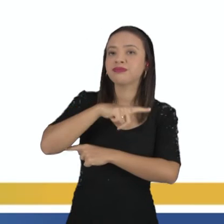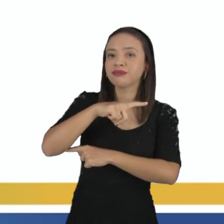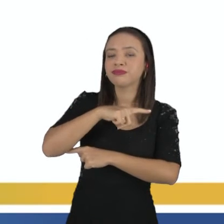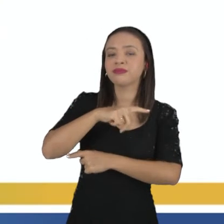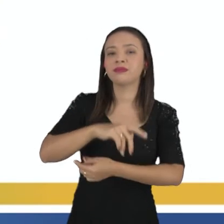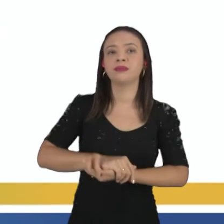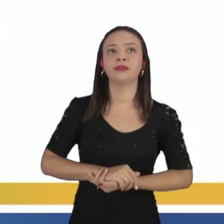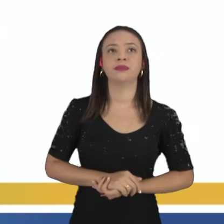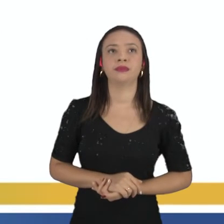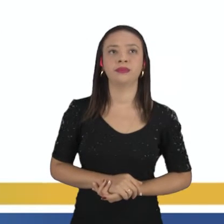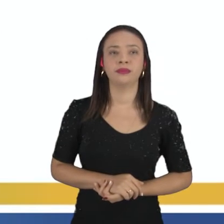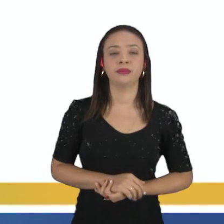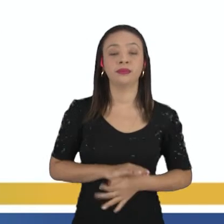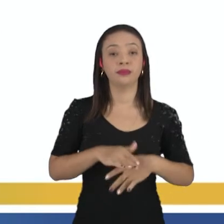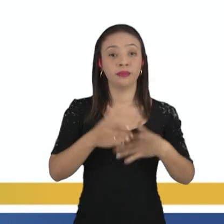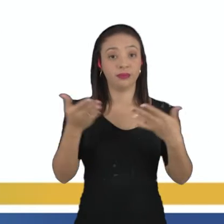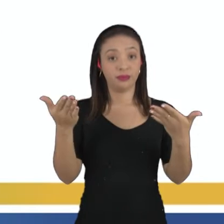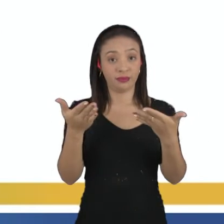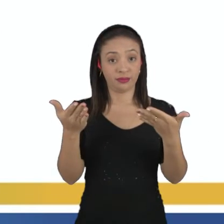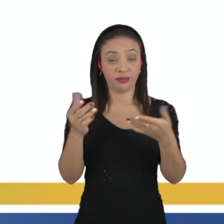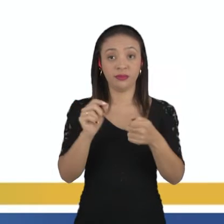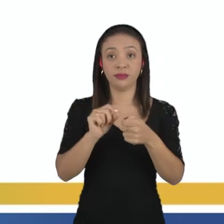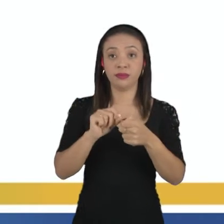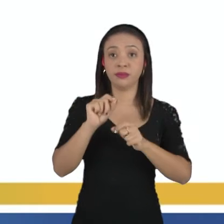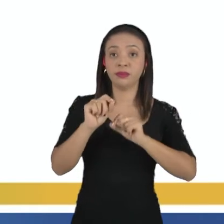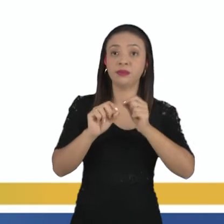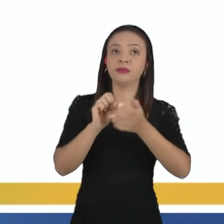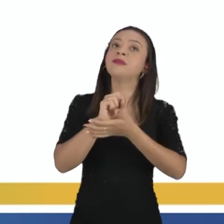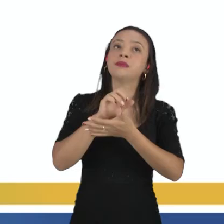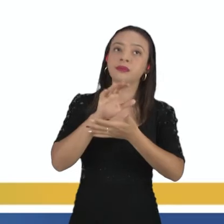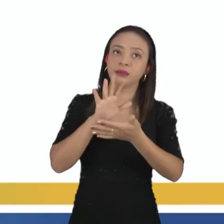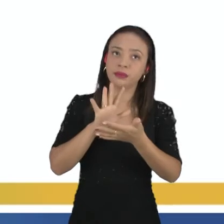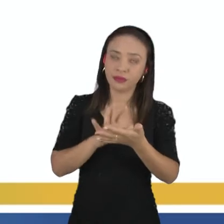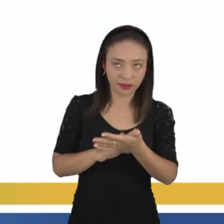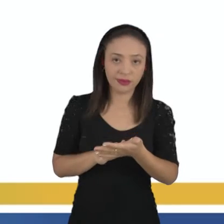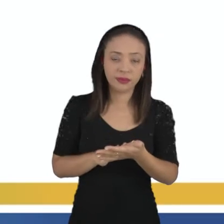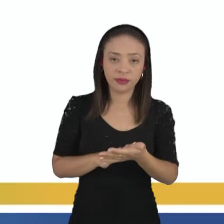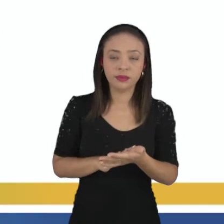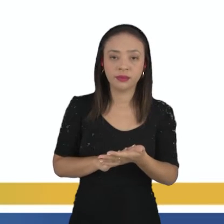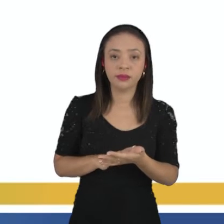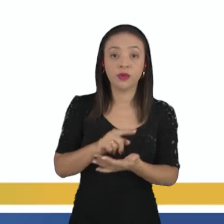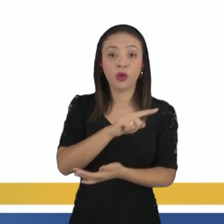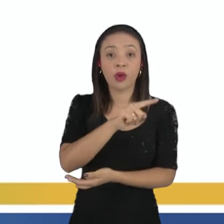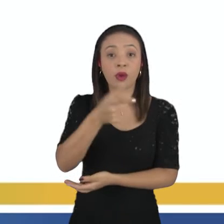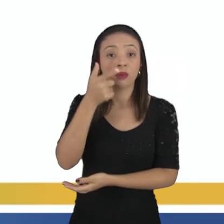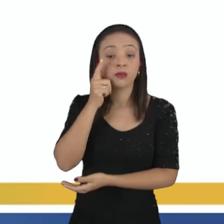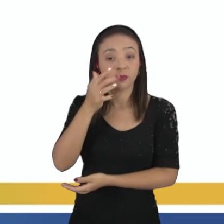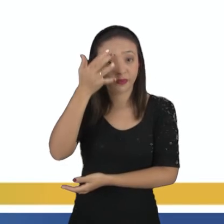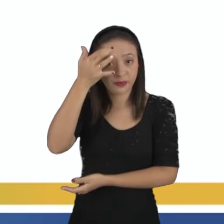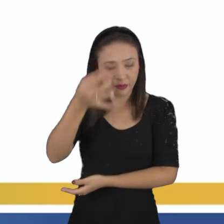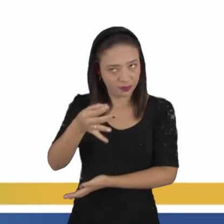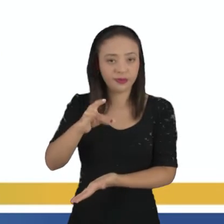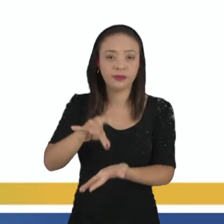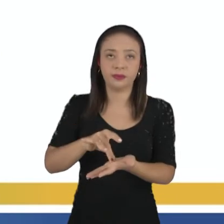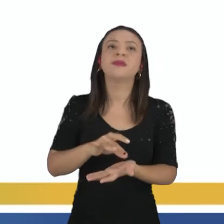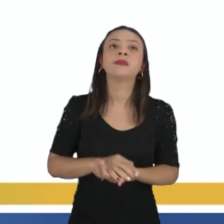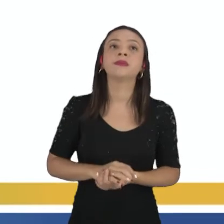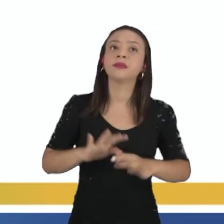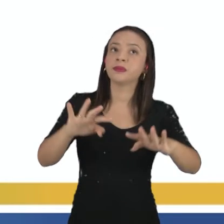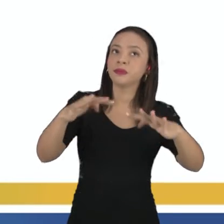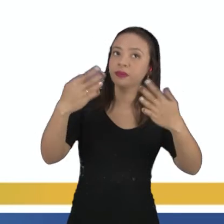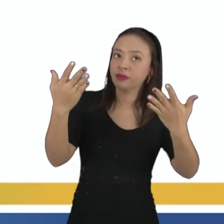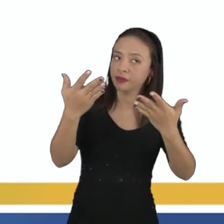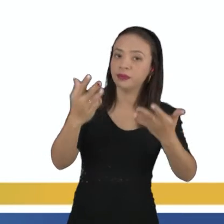ok? E agora a gente vai exercitar um pouquinho para saber se vocês conseguiram entender. Prestem